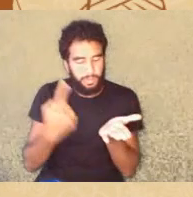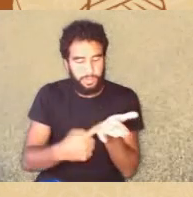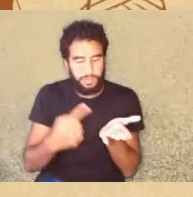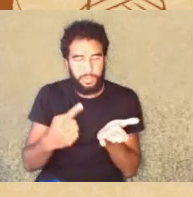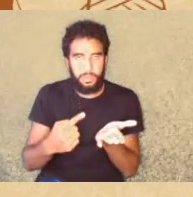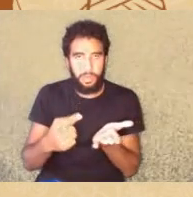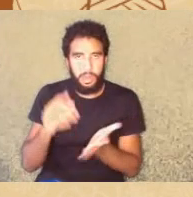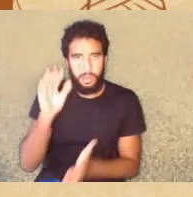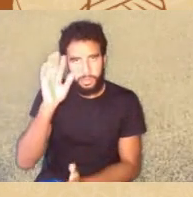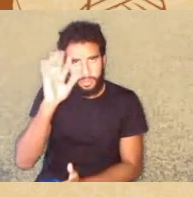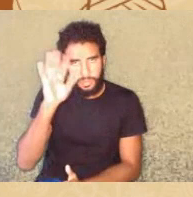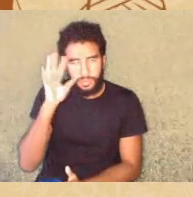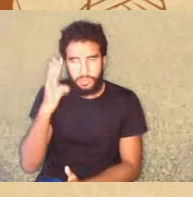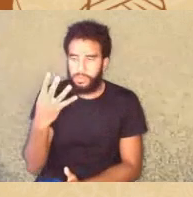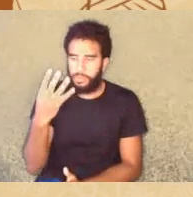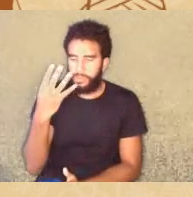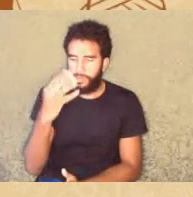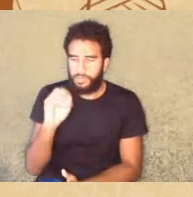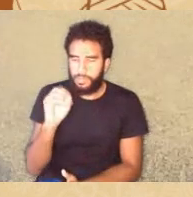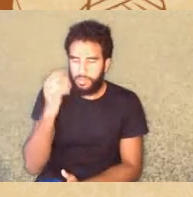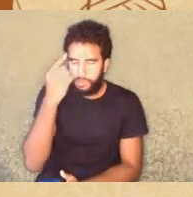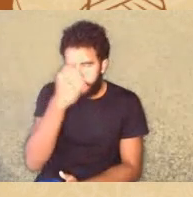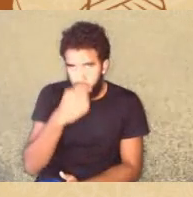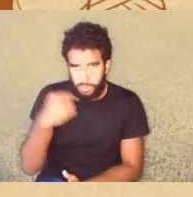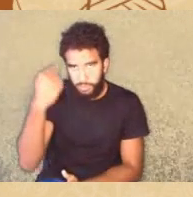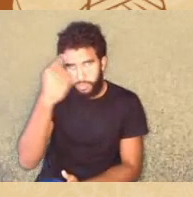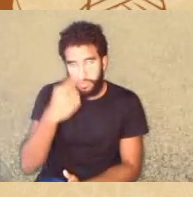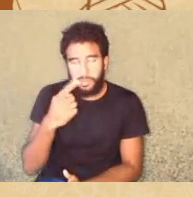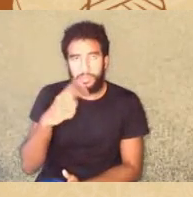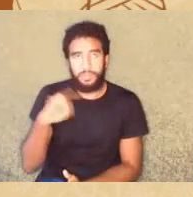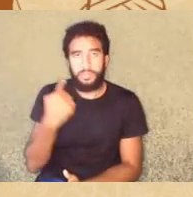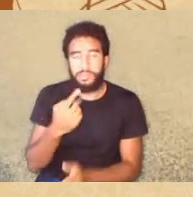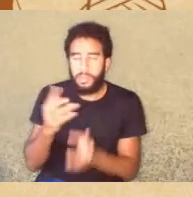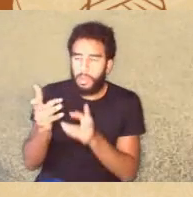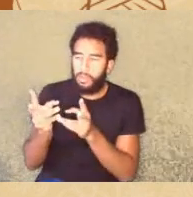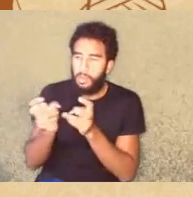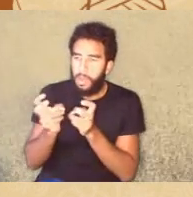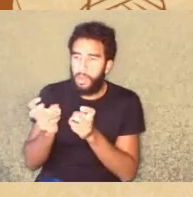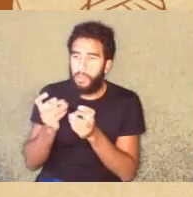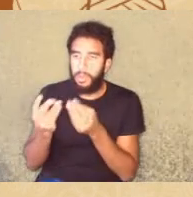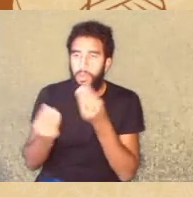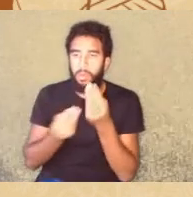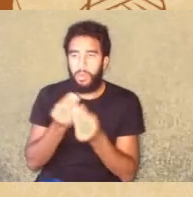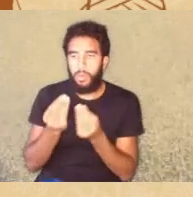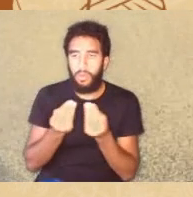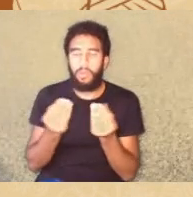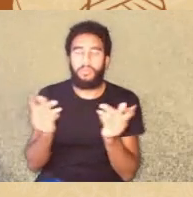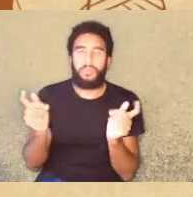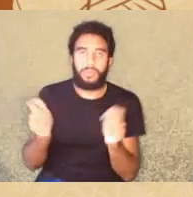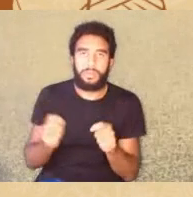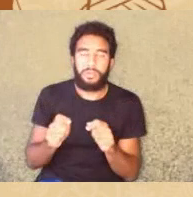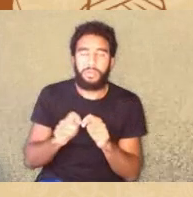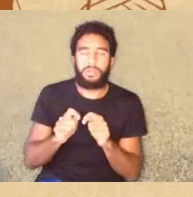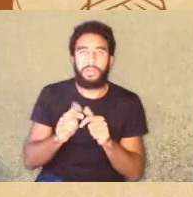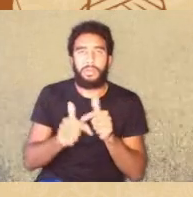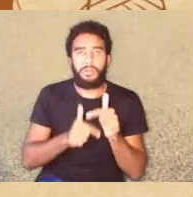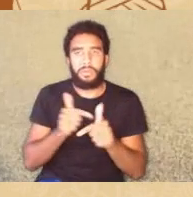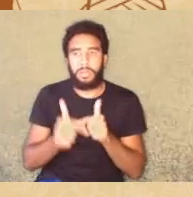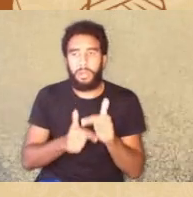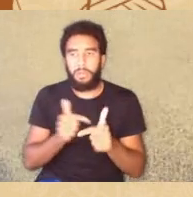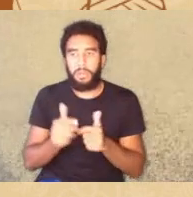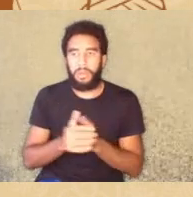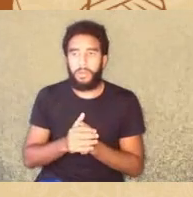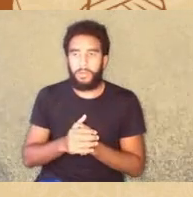40 horas com esses multiplicadores para a gente observar como que poderiam fazer esse trabalho de forma bem concentrada. Eu acho que